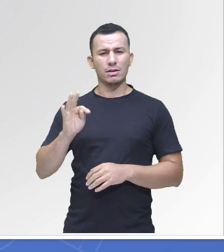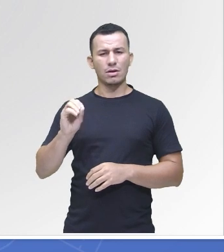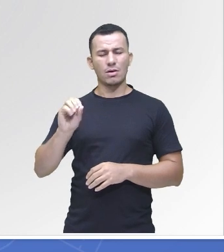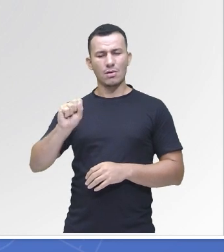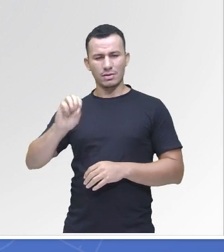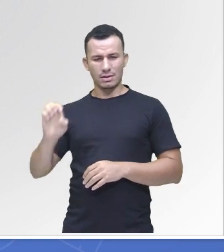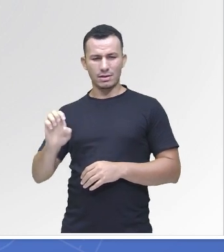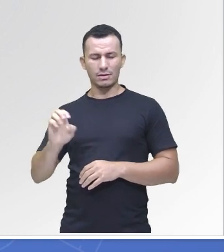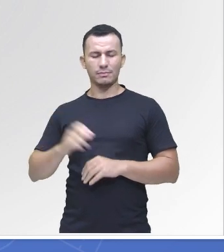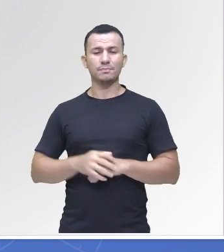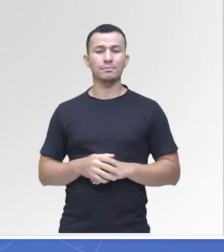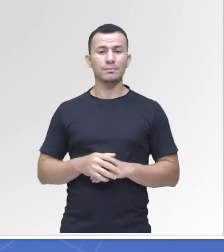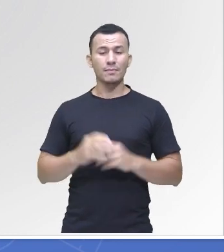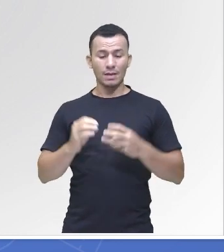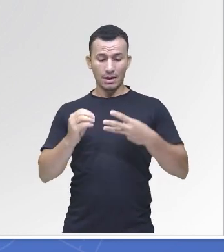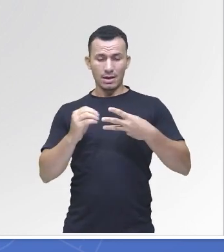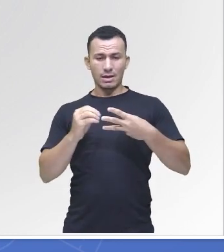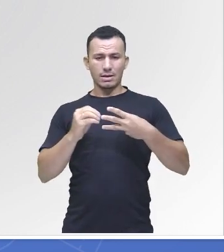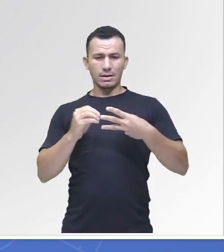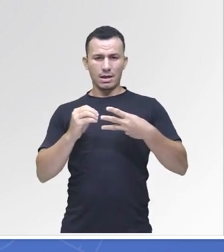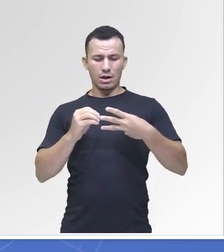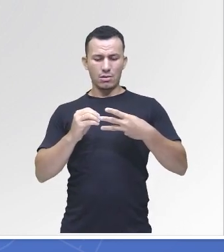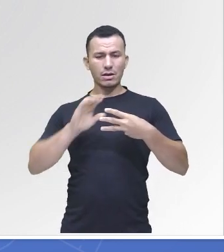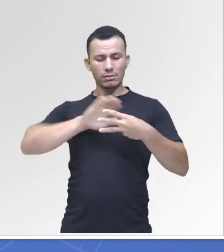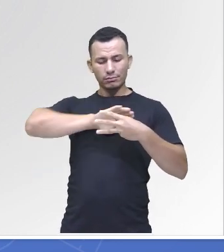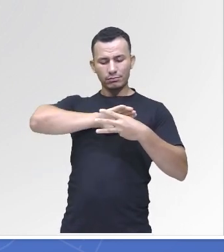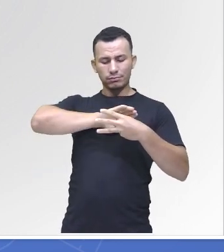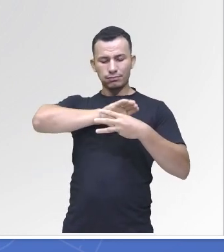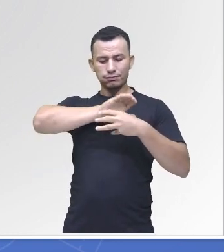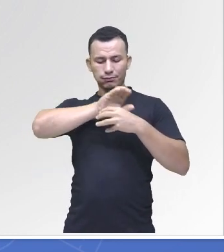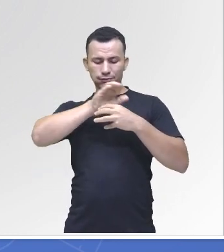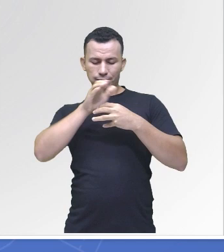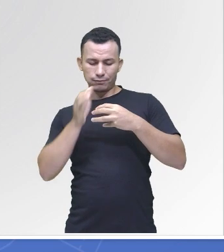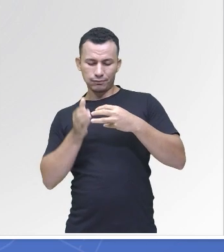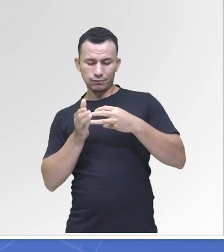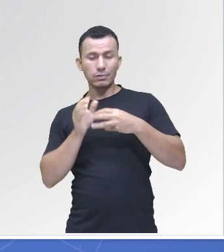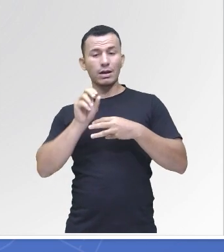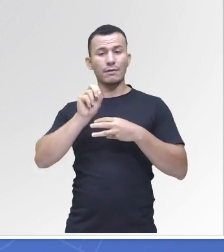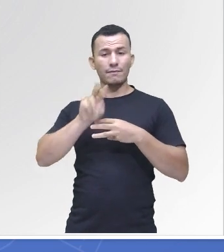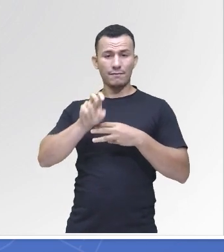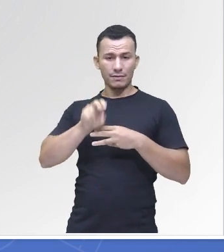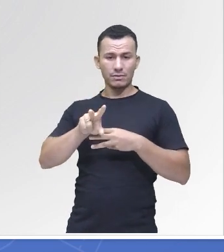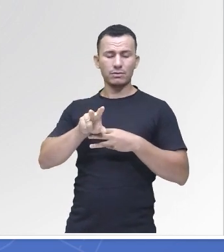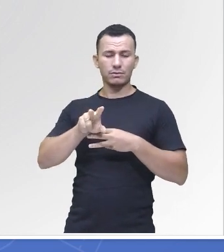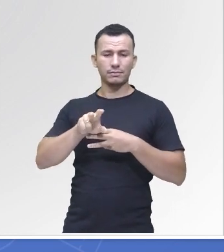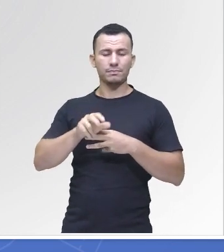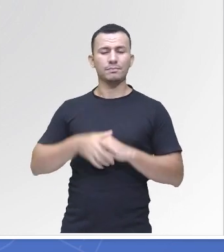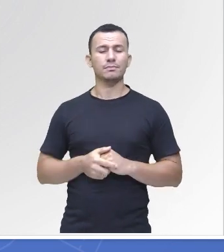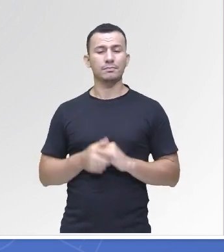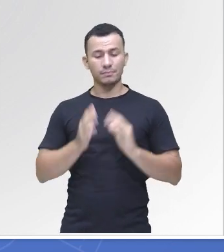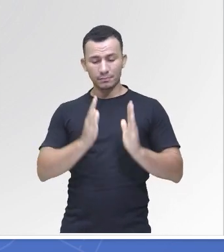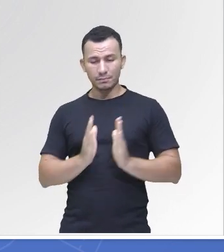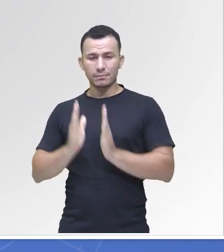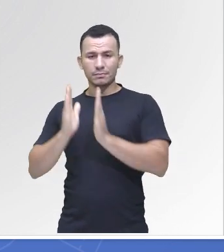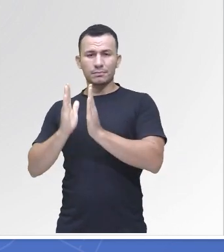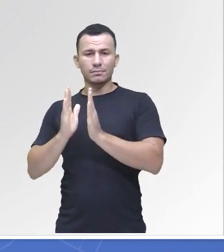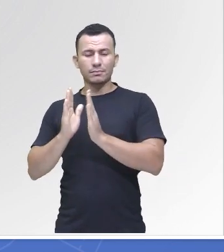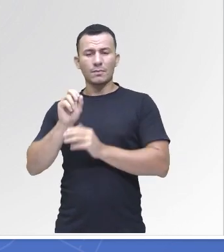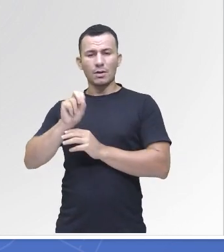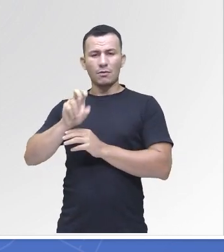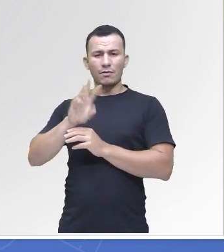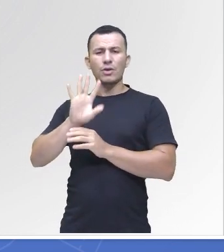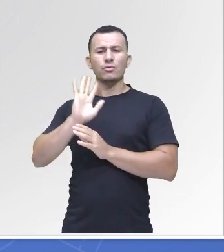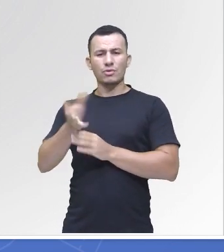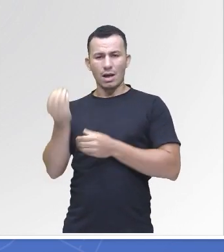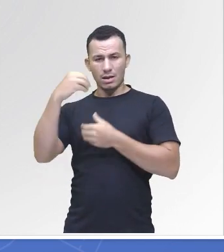da célula, ela vai envolver e englobar esse vírus, tá? Então, olha só. Aqui o vírus está totalmente